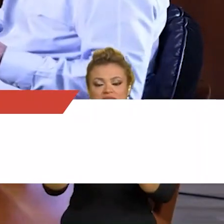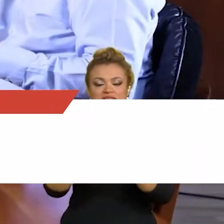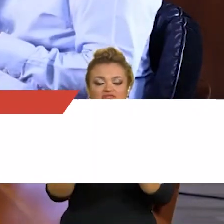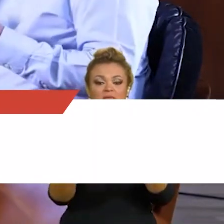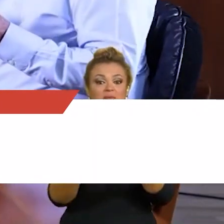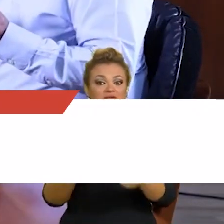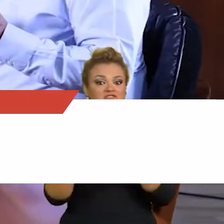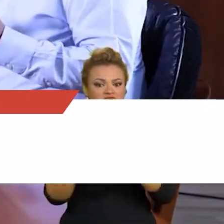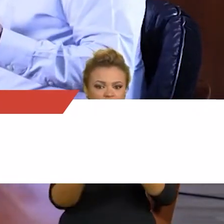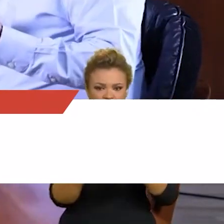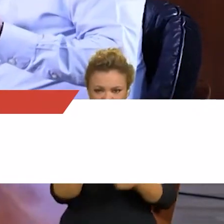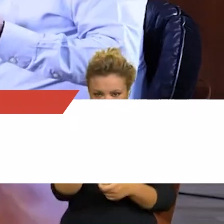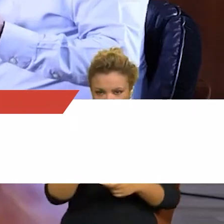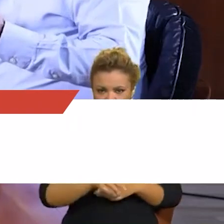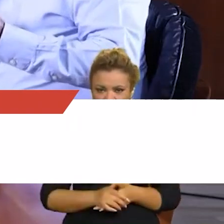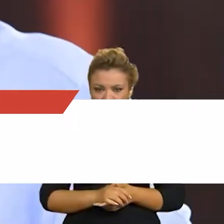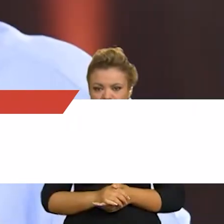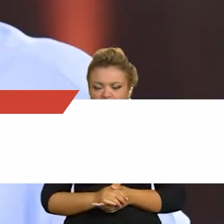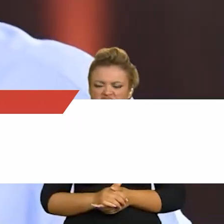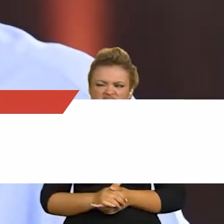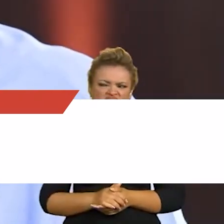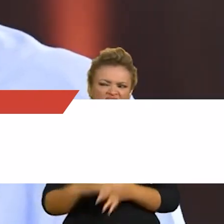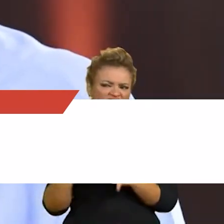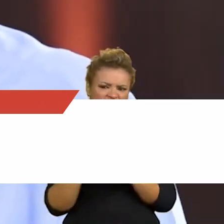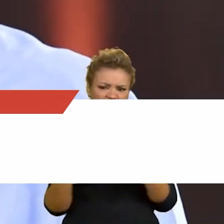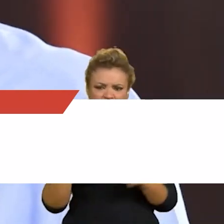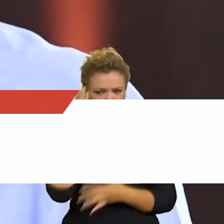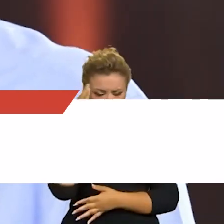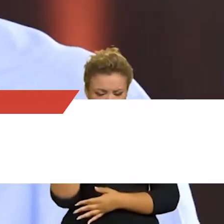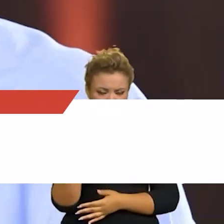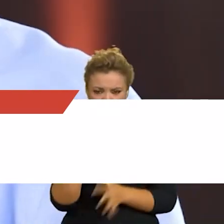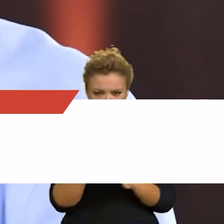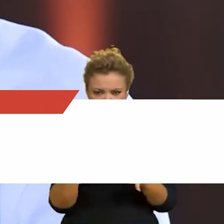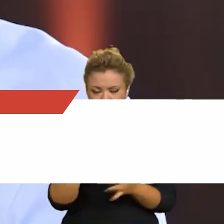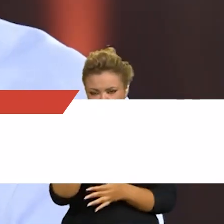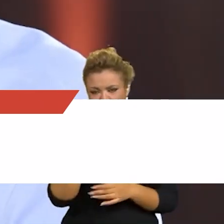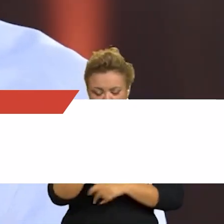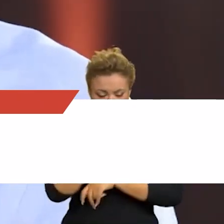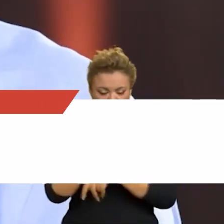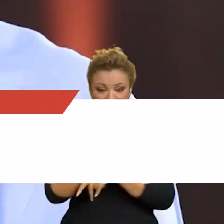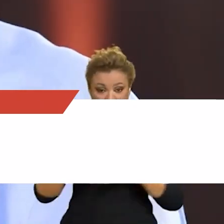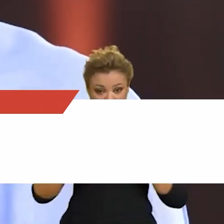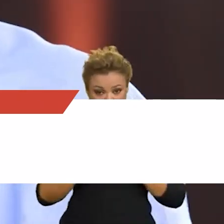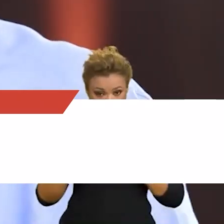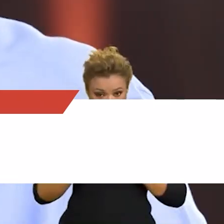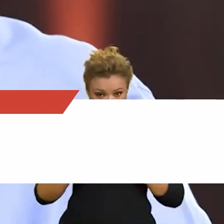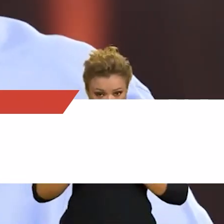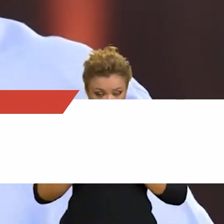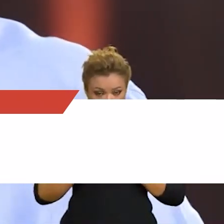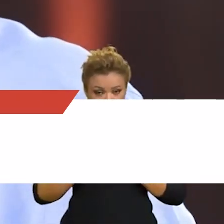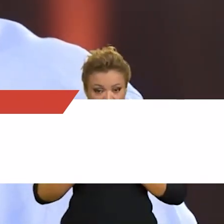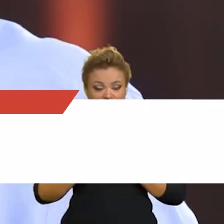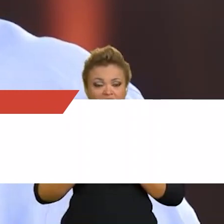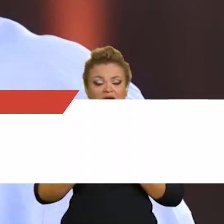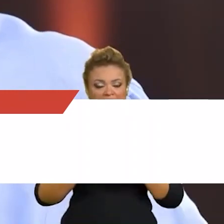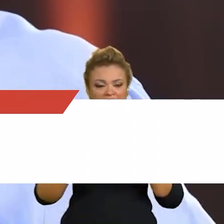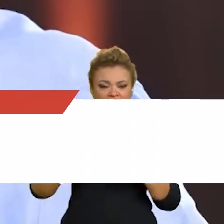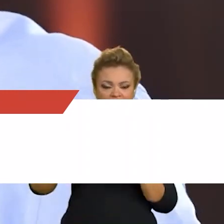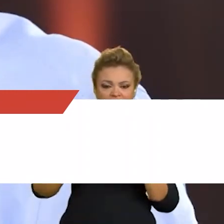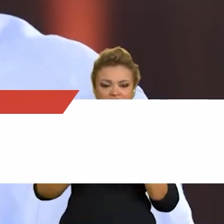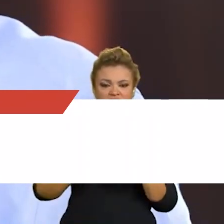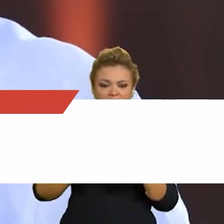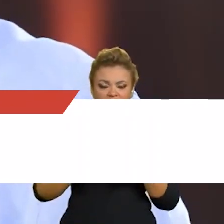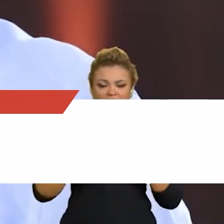é muito simples compreender os países ricos tiveram a sua introdução na Revolução Industrial